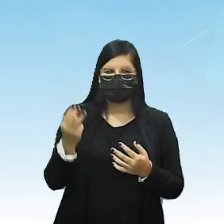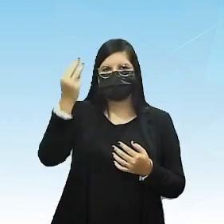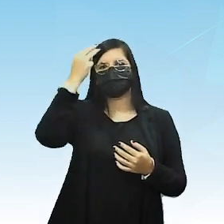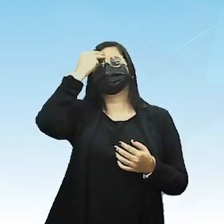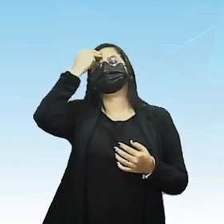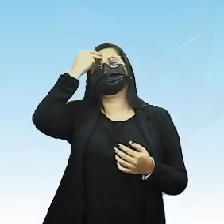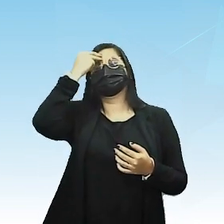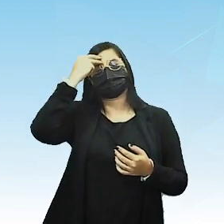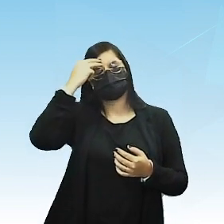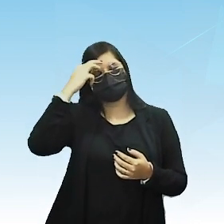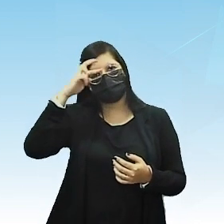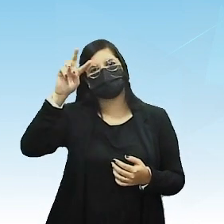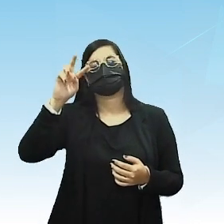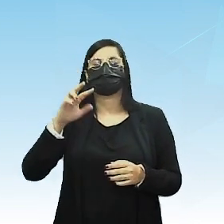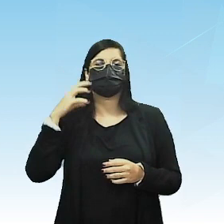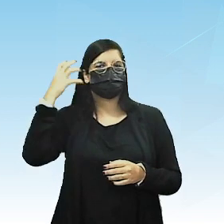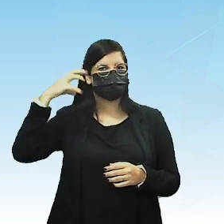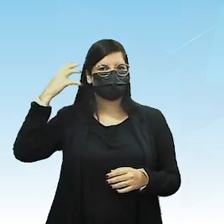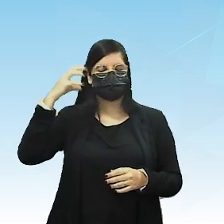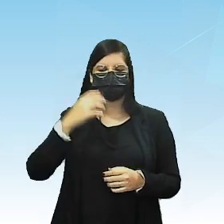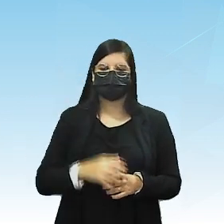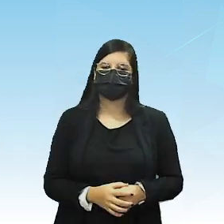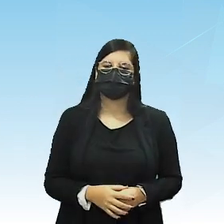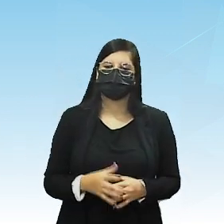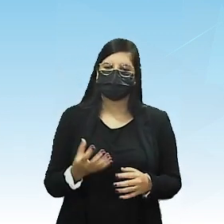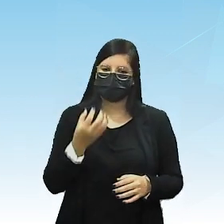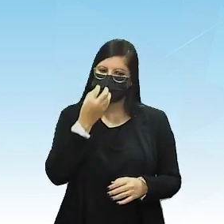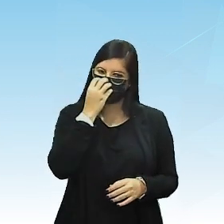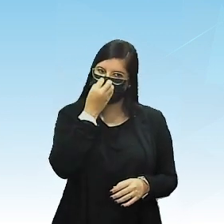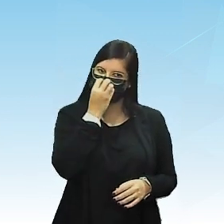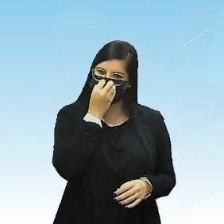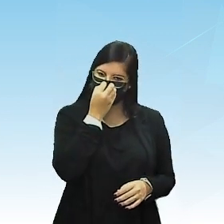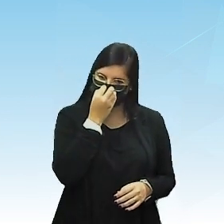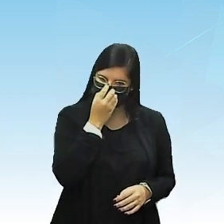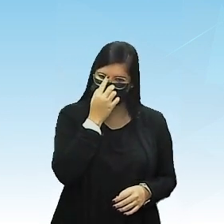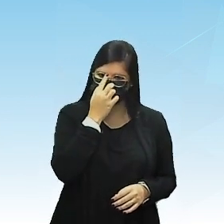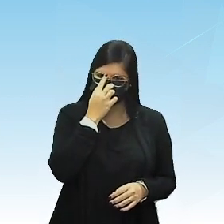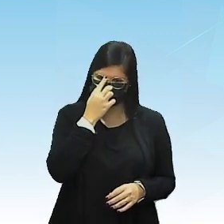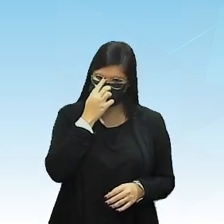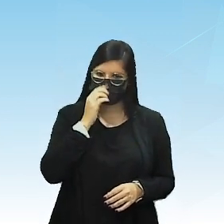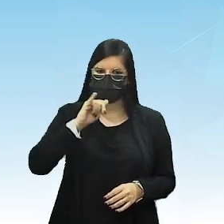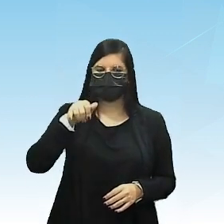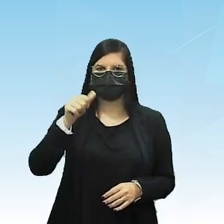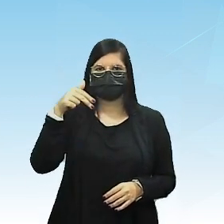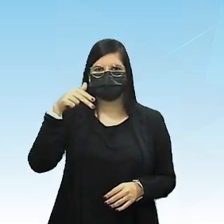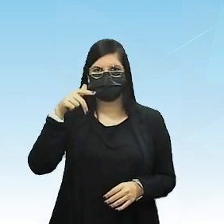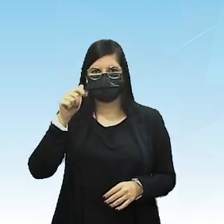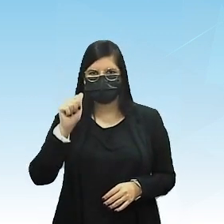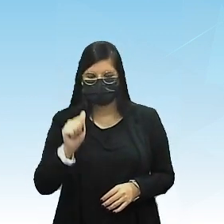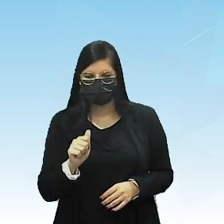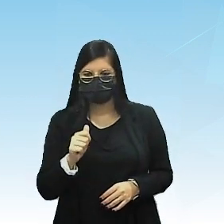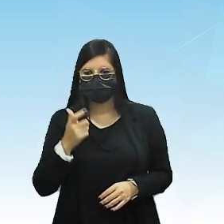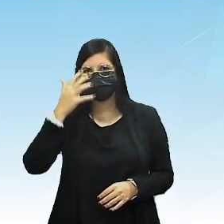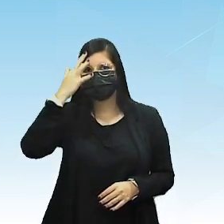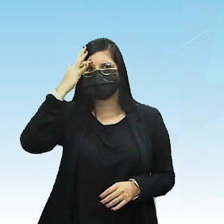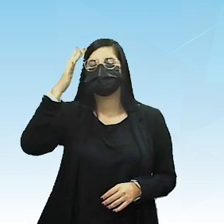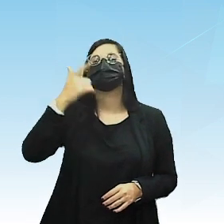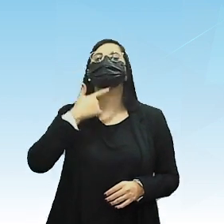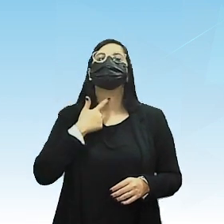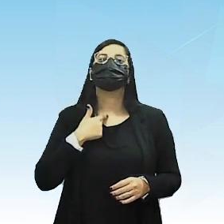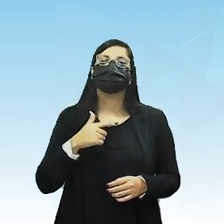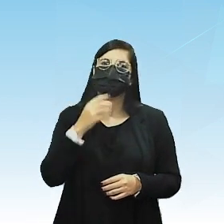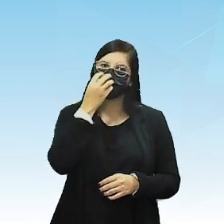né, a linda da perna cabeluda, né? E o palhaço do coqueiro do Janga, né? Seu sonho era ser um palhaço